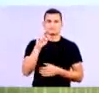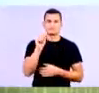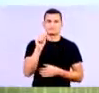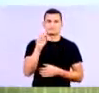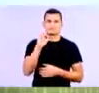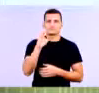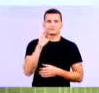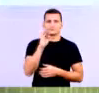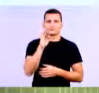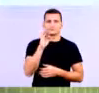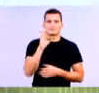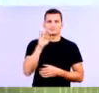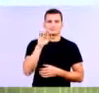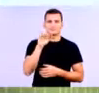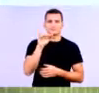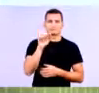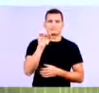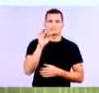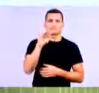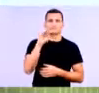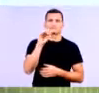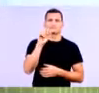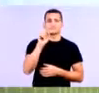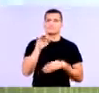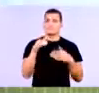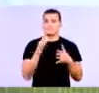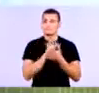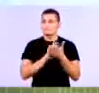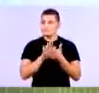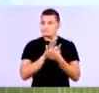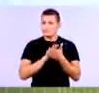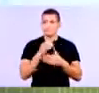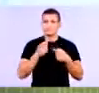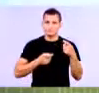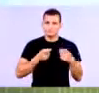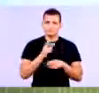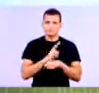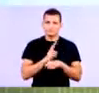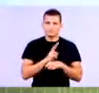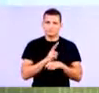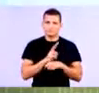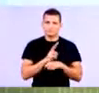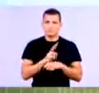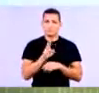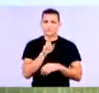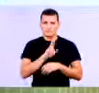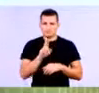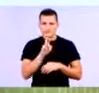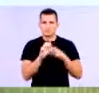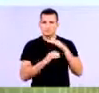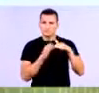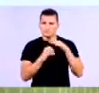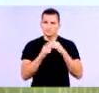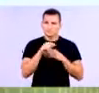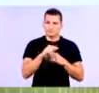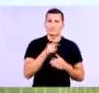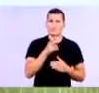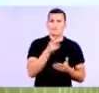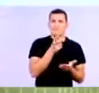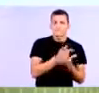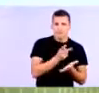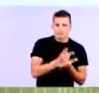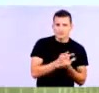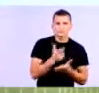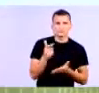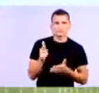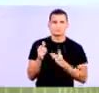né? Então, nenhuma política de segurança aplicada numa empresa A, às vezes, é a mesma aplicada numa